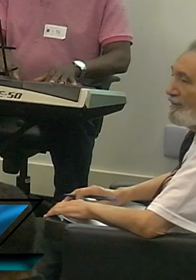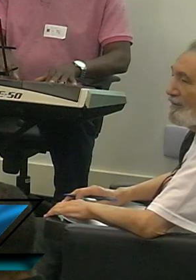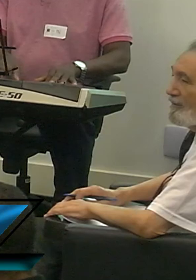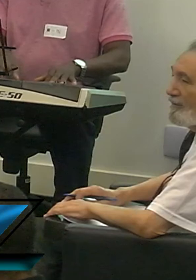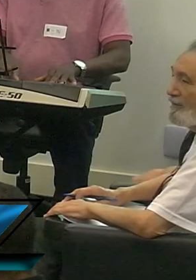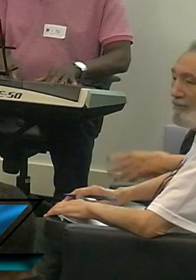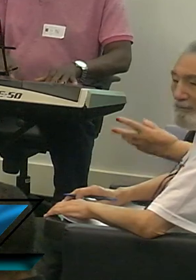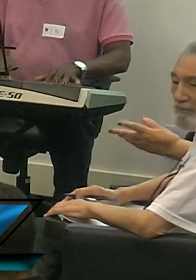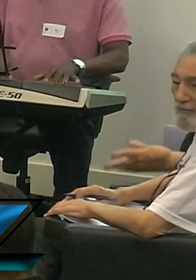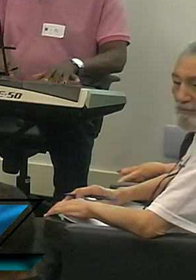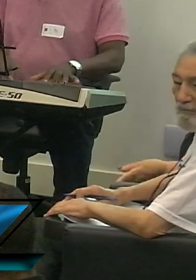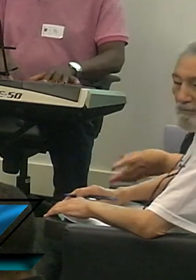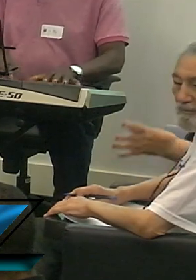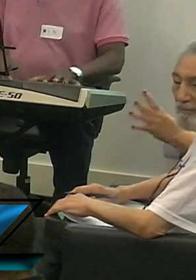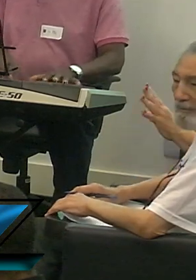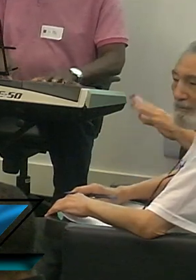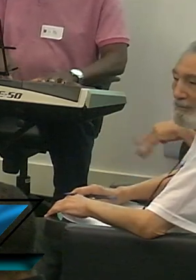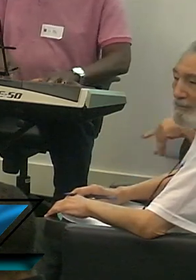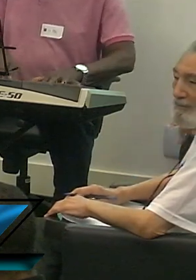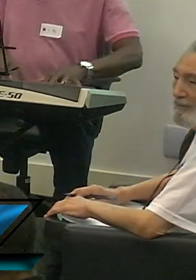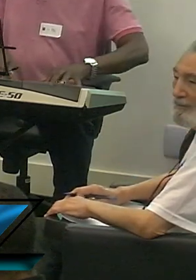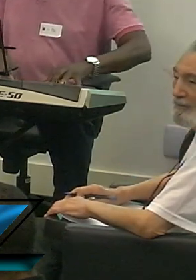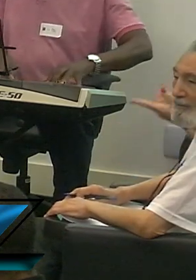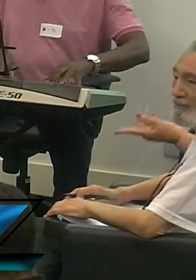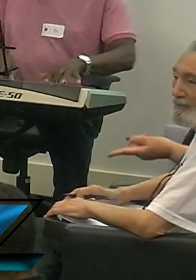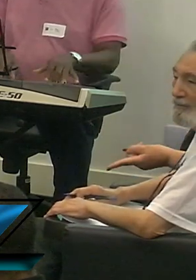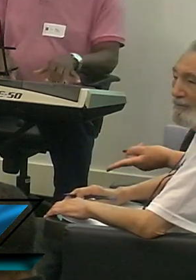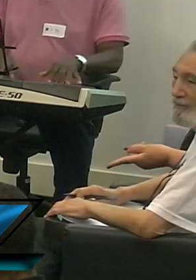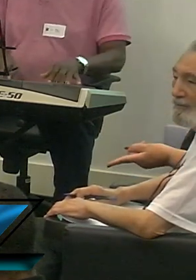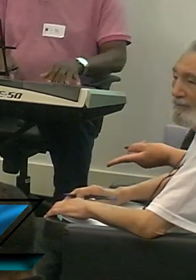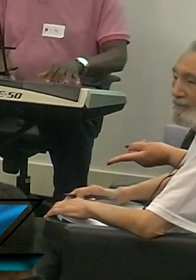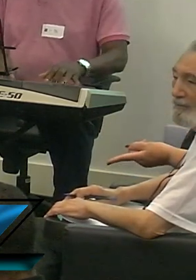fugir às armadilhas da mata